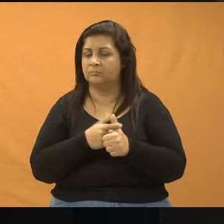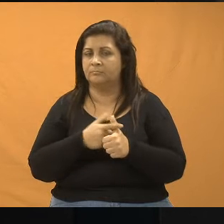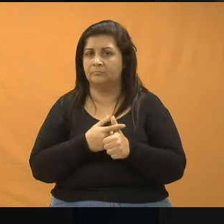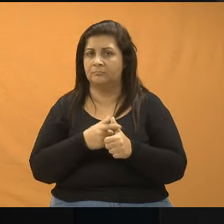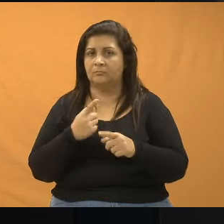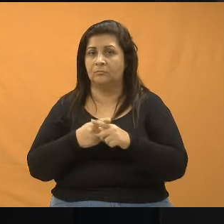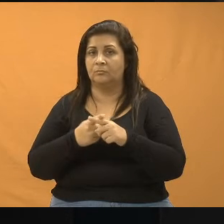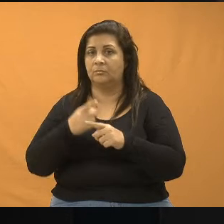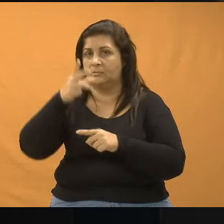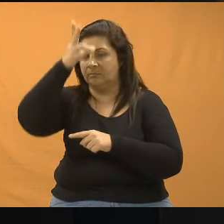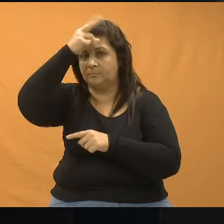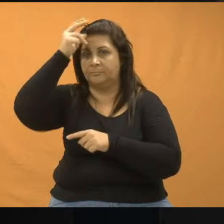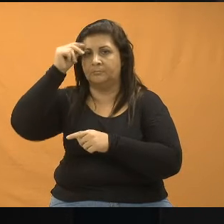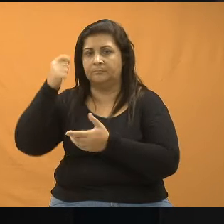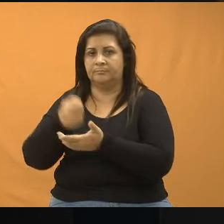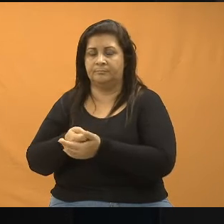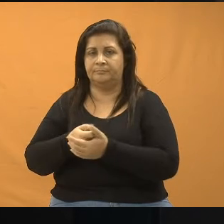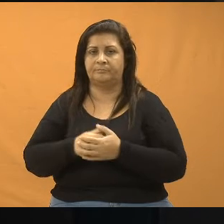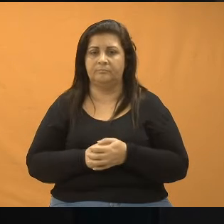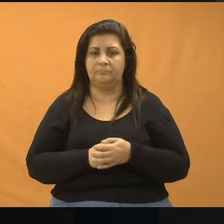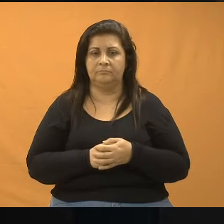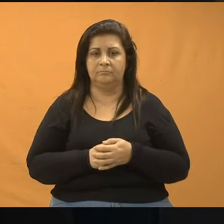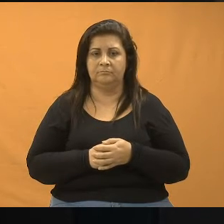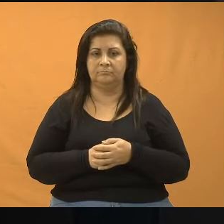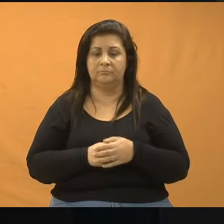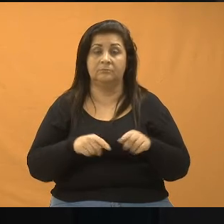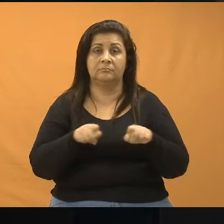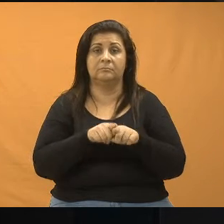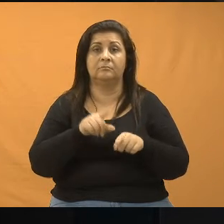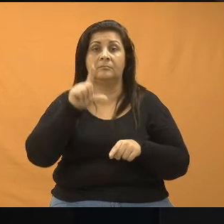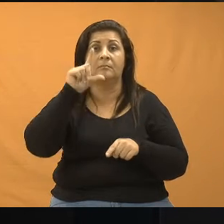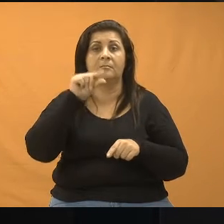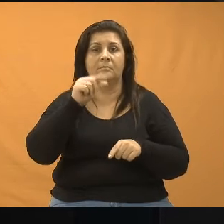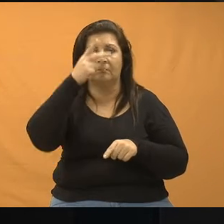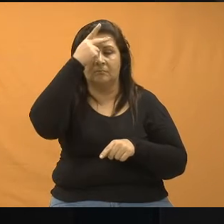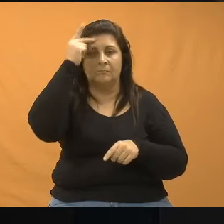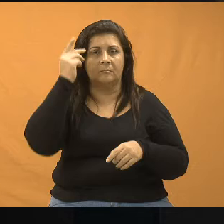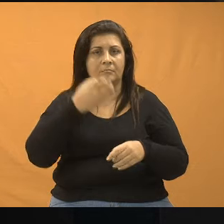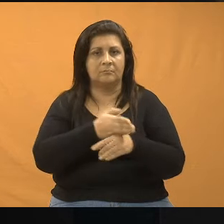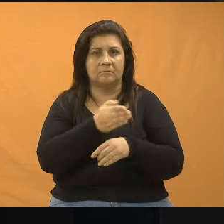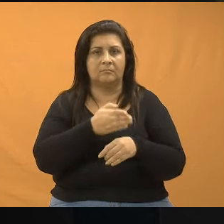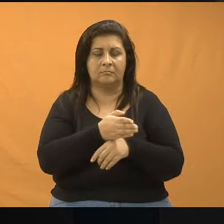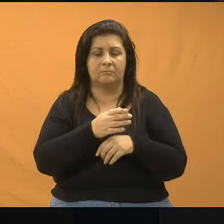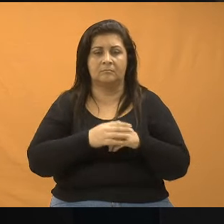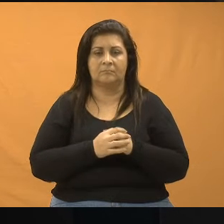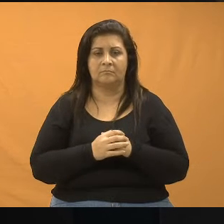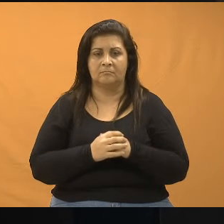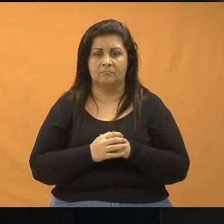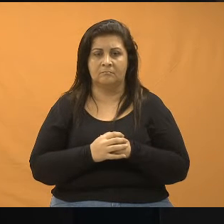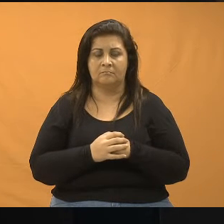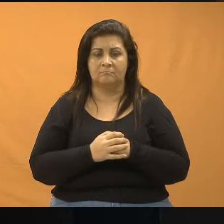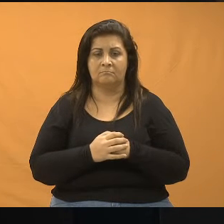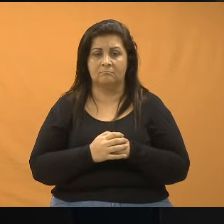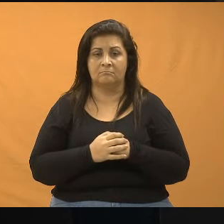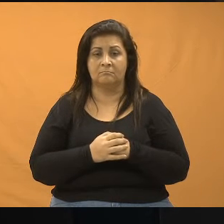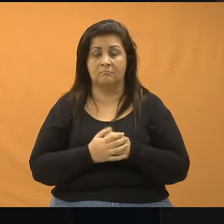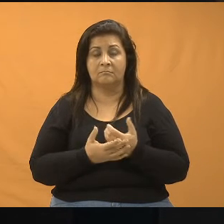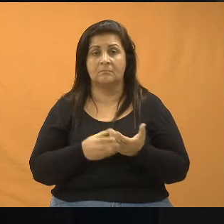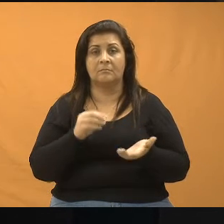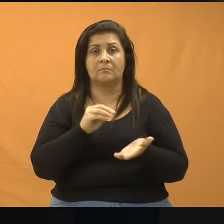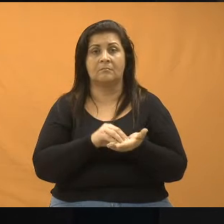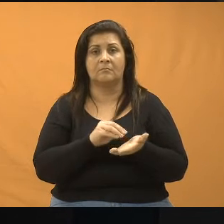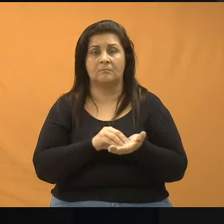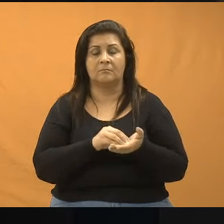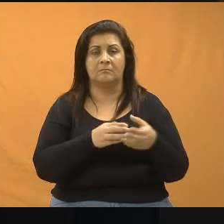não tenho aquela demanda de pessoas, porque foi para o Dr. Telmo. Então, diminuiu a carga, Eu vejo que o que falta